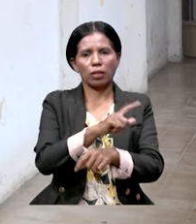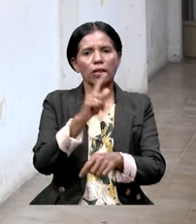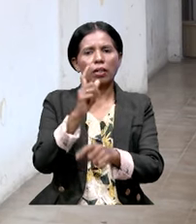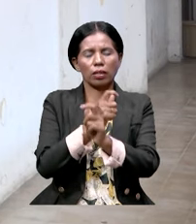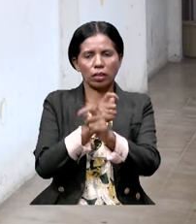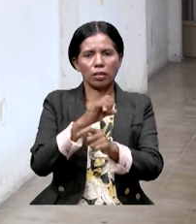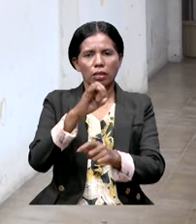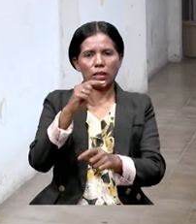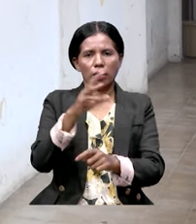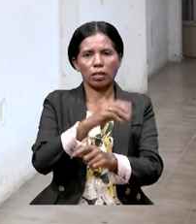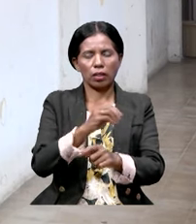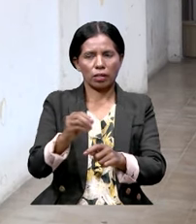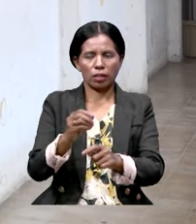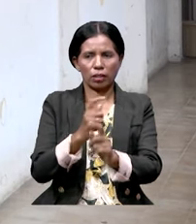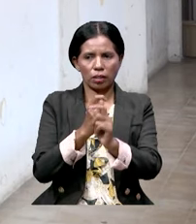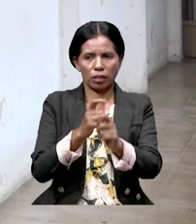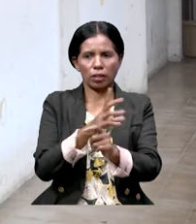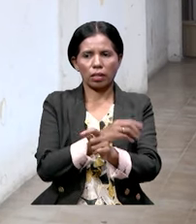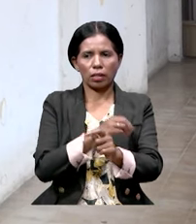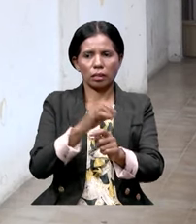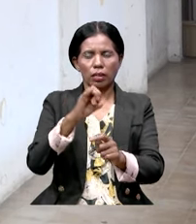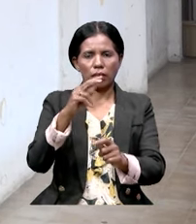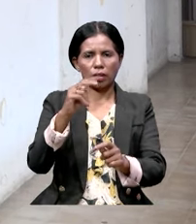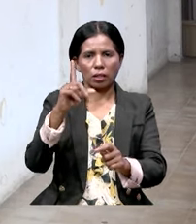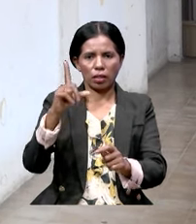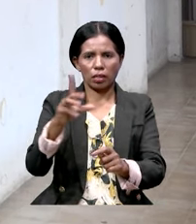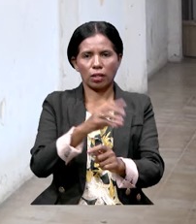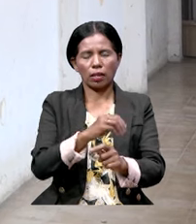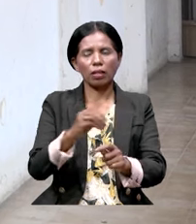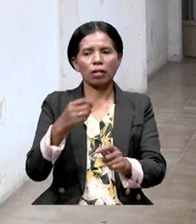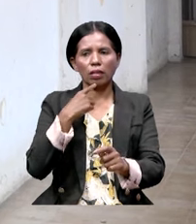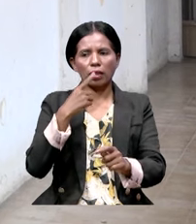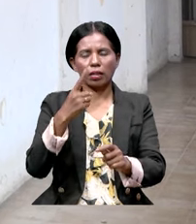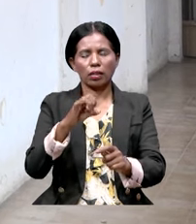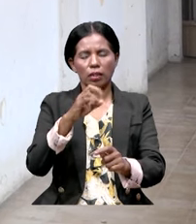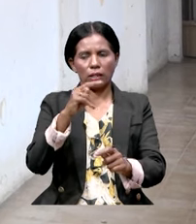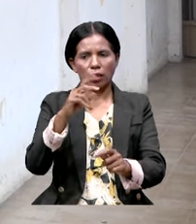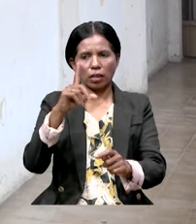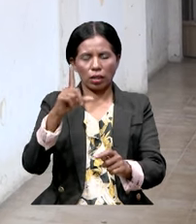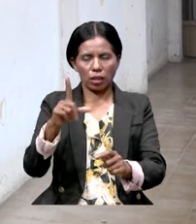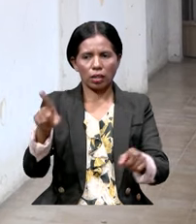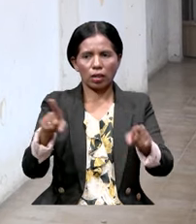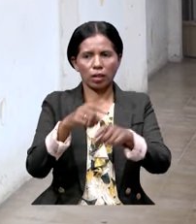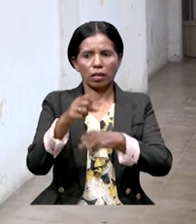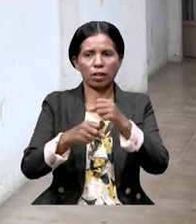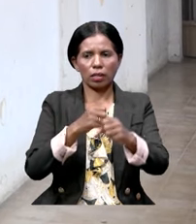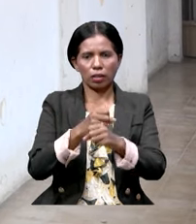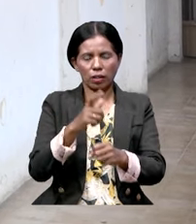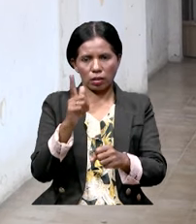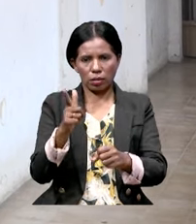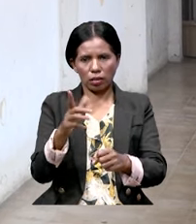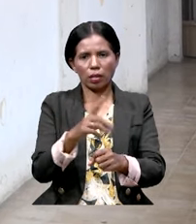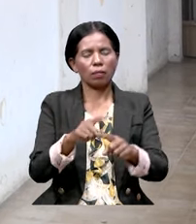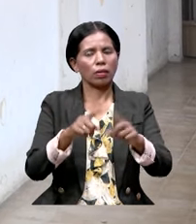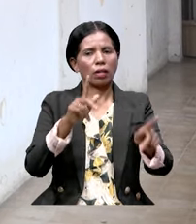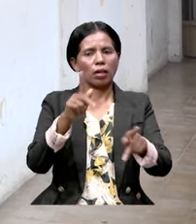tetung ida nebe estado padroniza, maka tetung INL. Enquanto INL existe durante tinang ruanulu ona, mebe